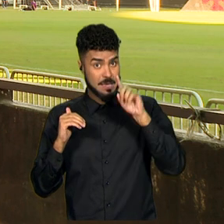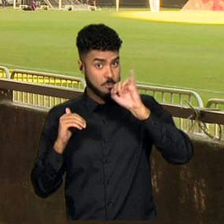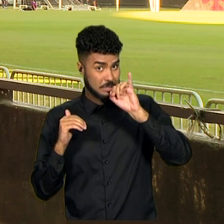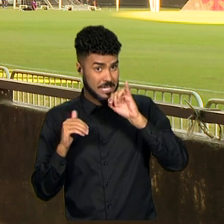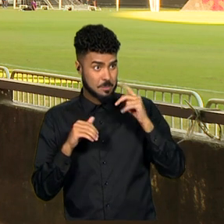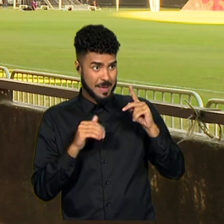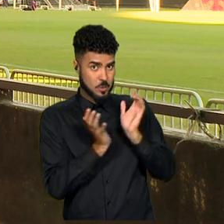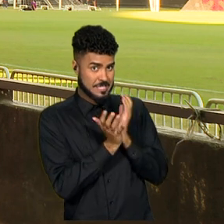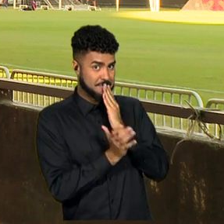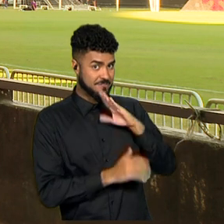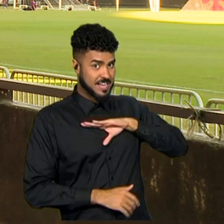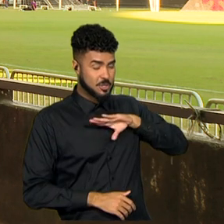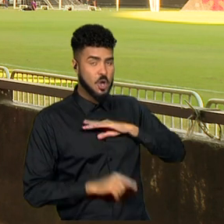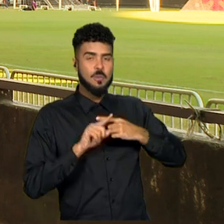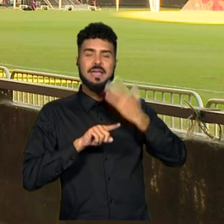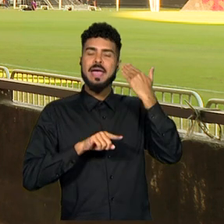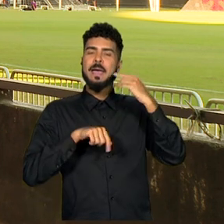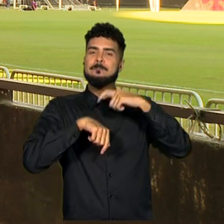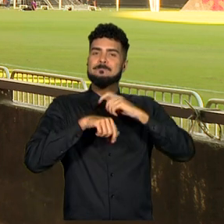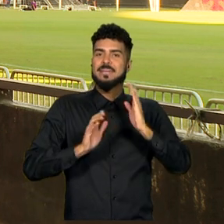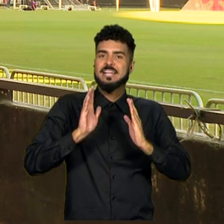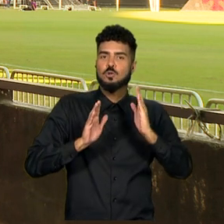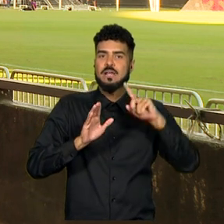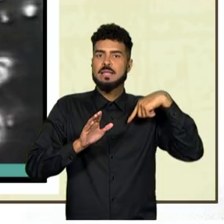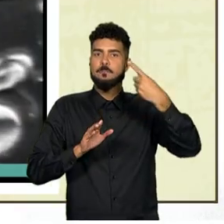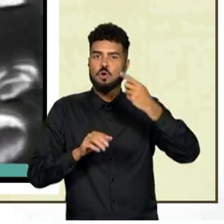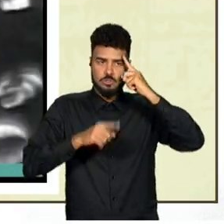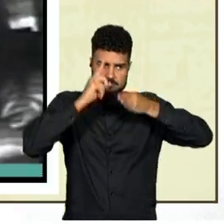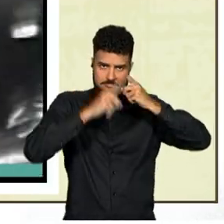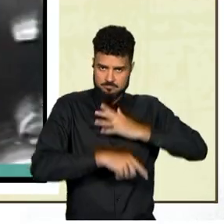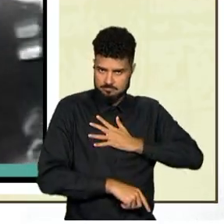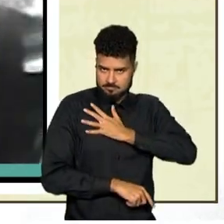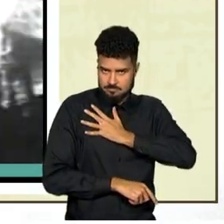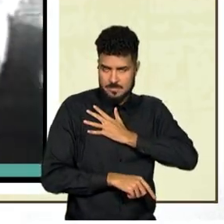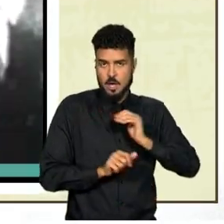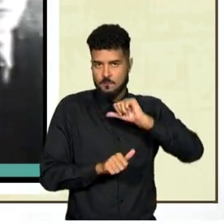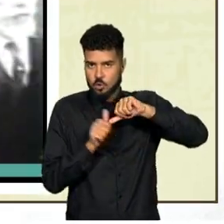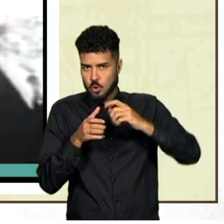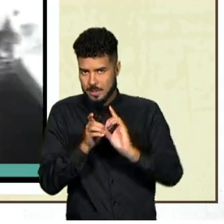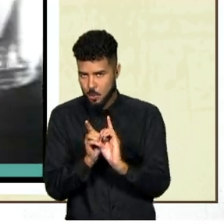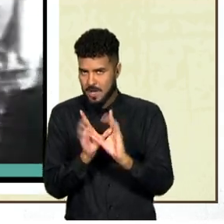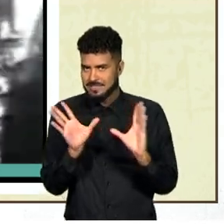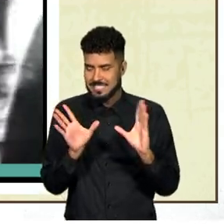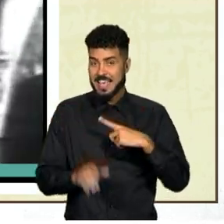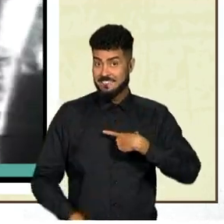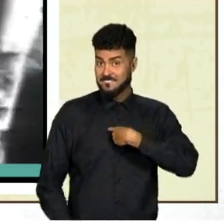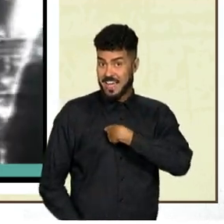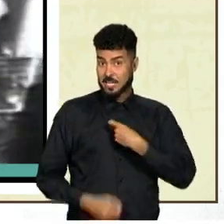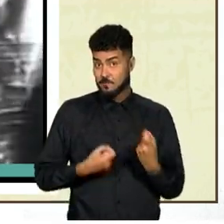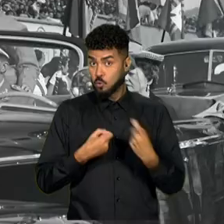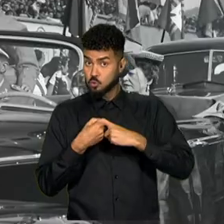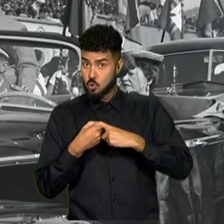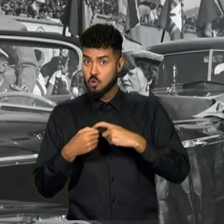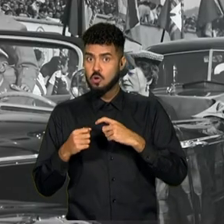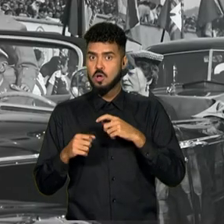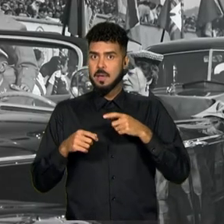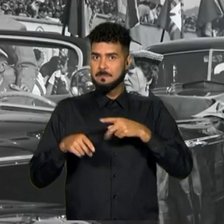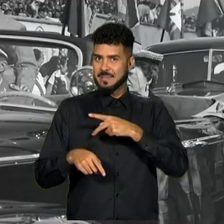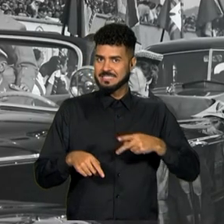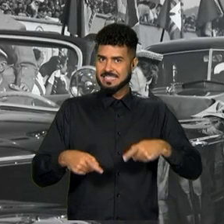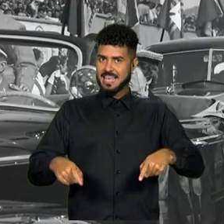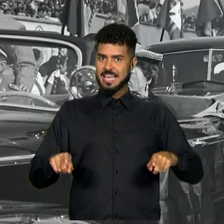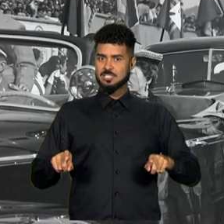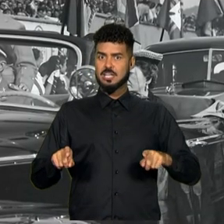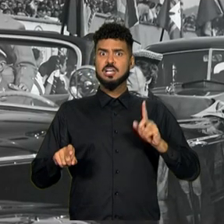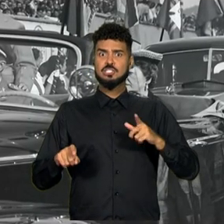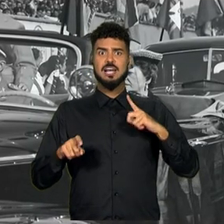que, no período da redemocratização, pós-Estado Novo, quando Vargas retorna ao poder, ele já tendo um palco